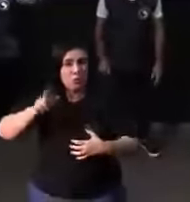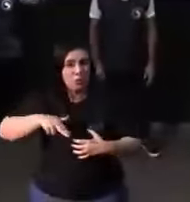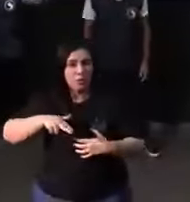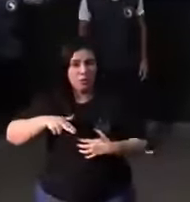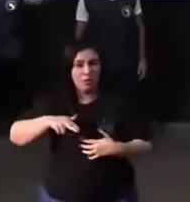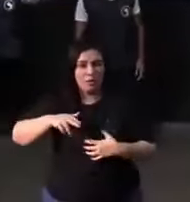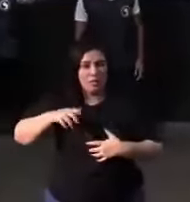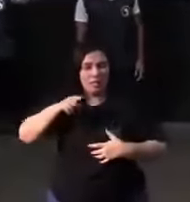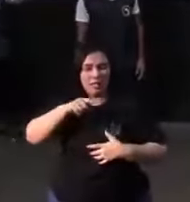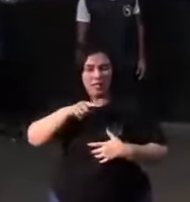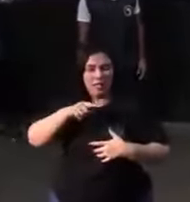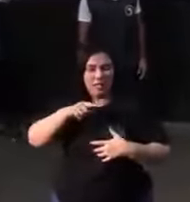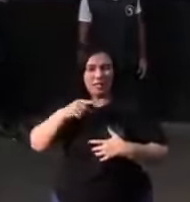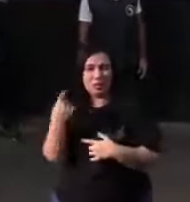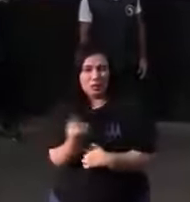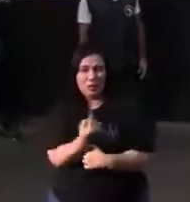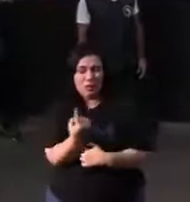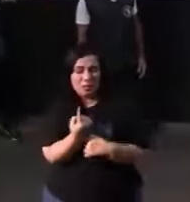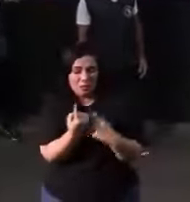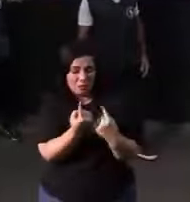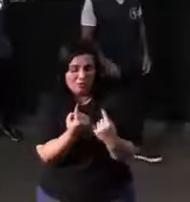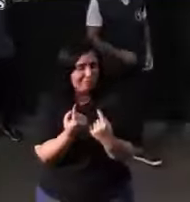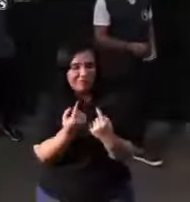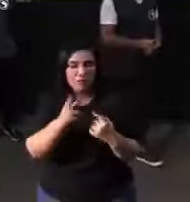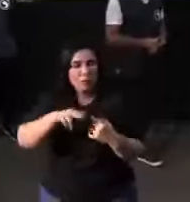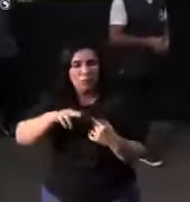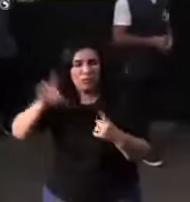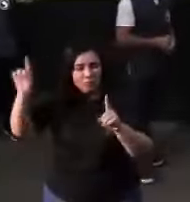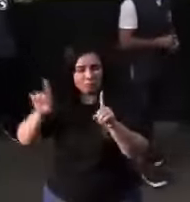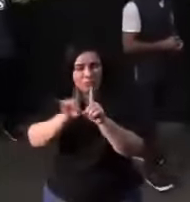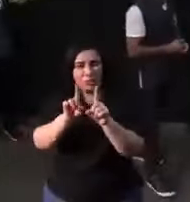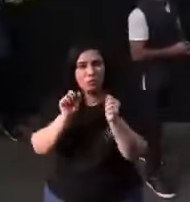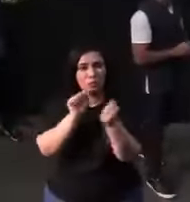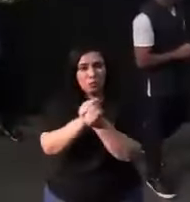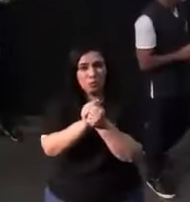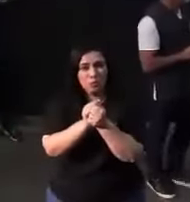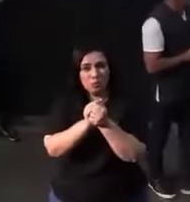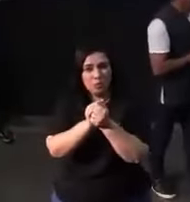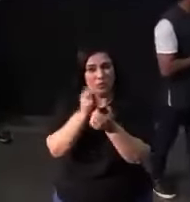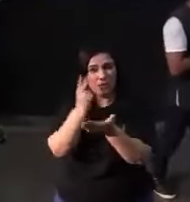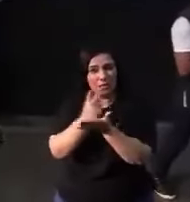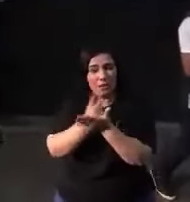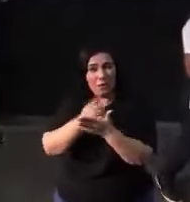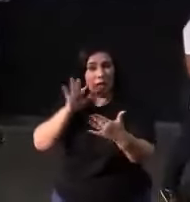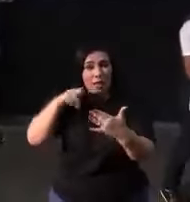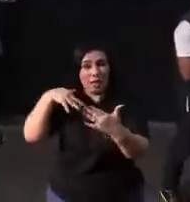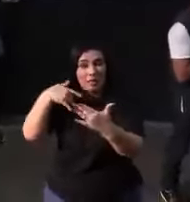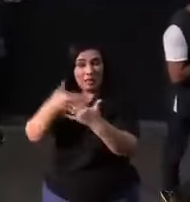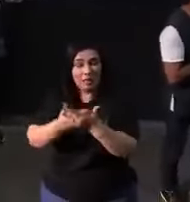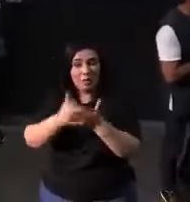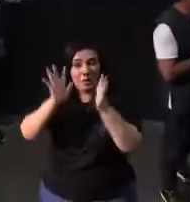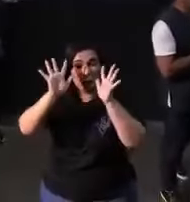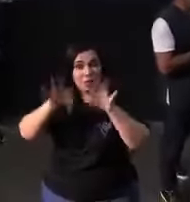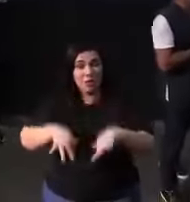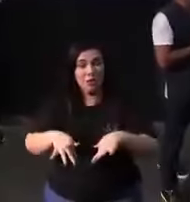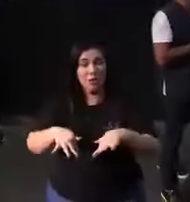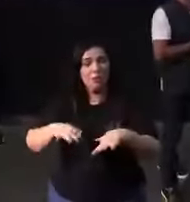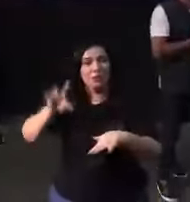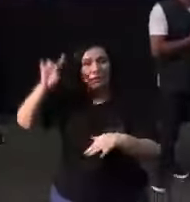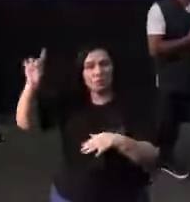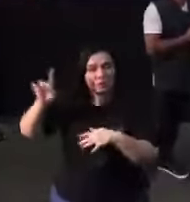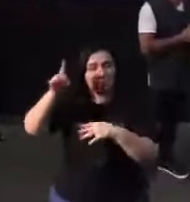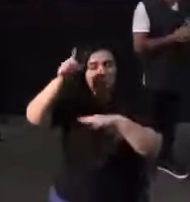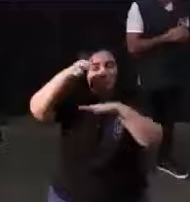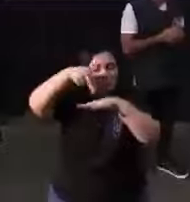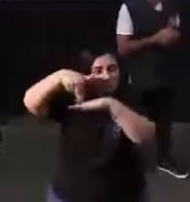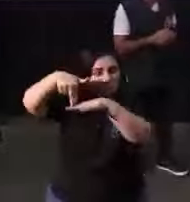Ele nunca vai te deixar só. Ele vai estar contigo até a consumação dos séculos. O Espírito do Senhor está passeando